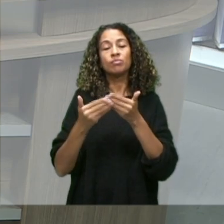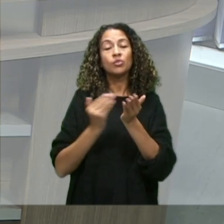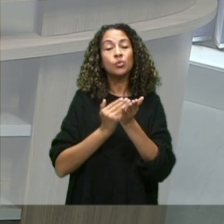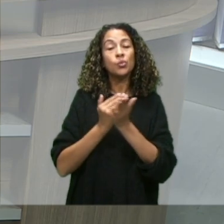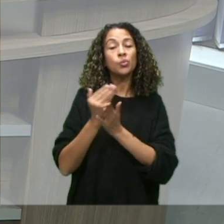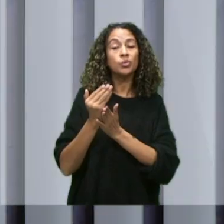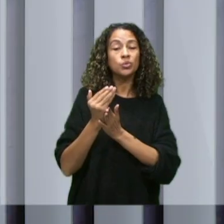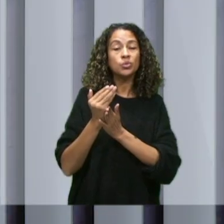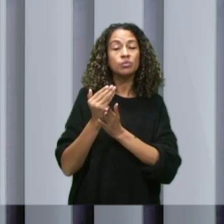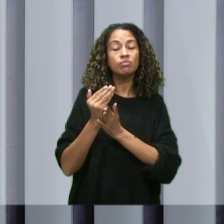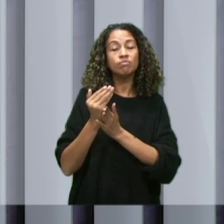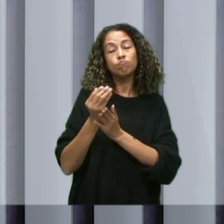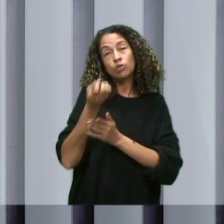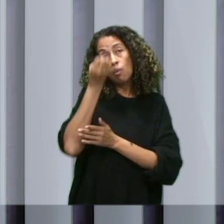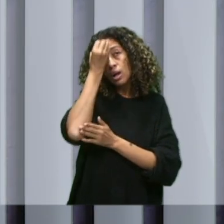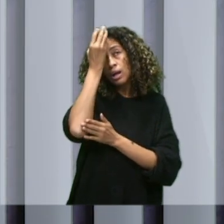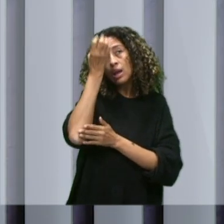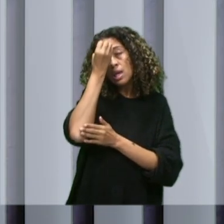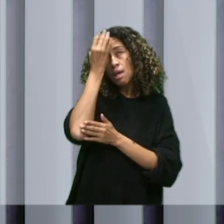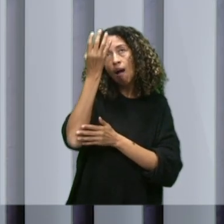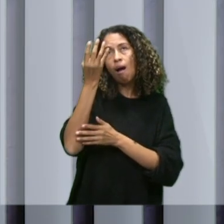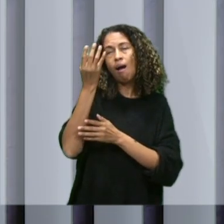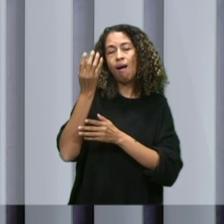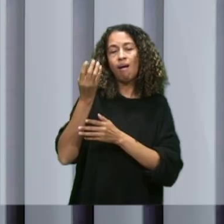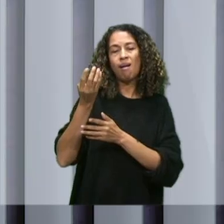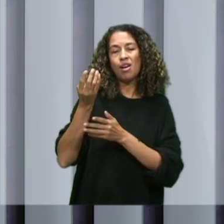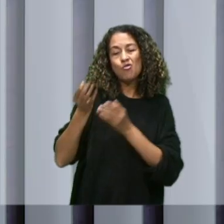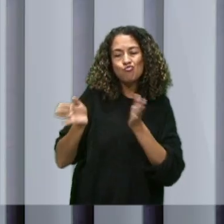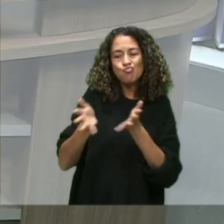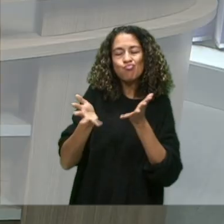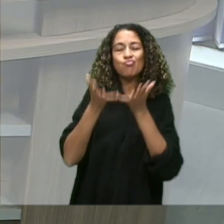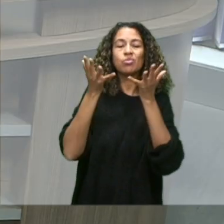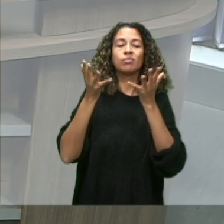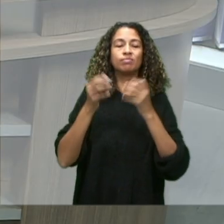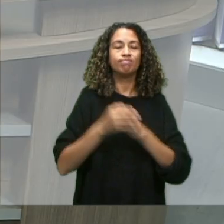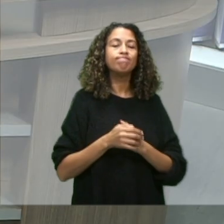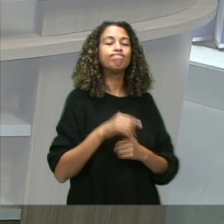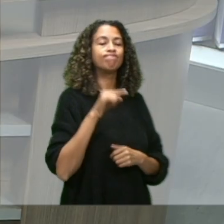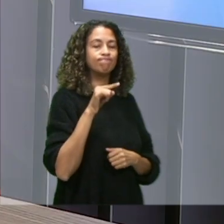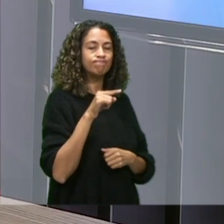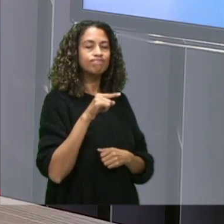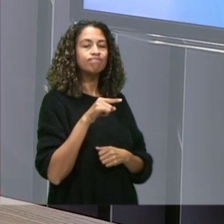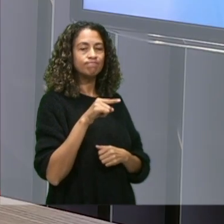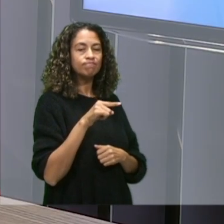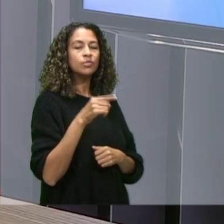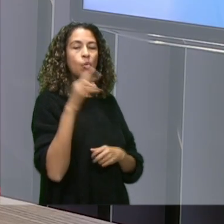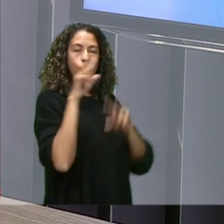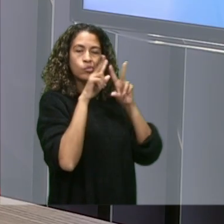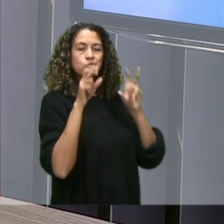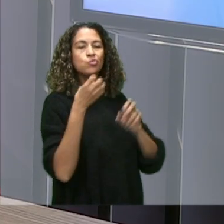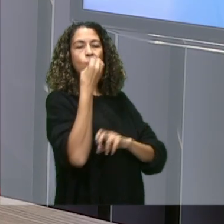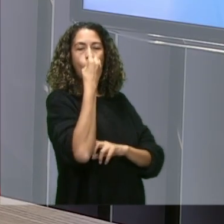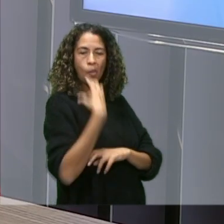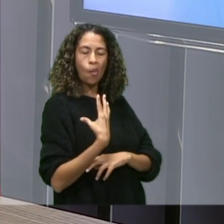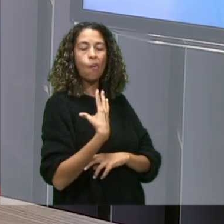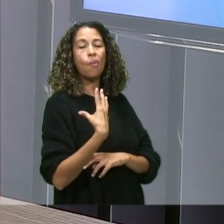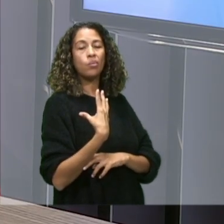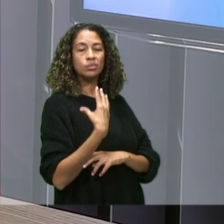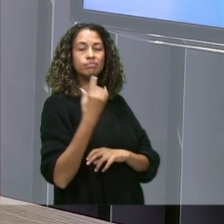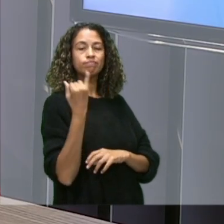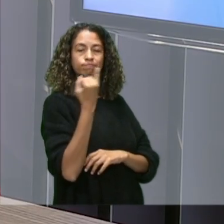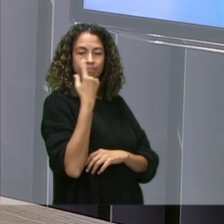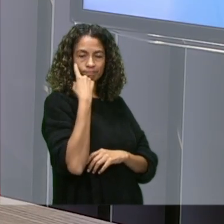para ampliar essa possibilidade de visão, assim. E isso é um assunto bem interessante, que até coloquei